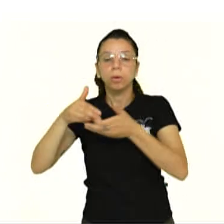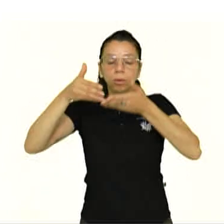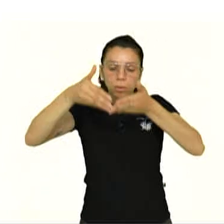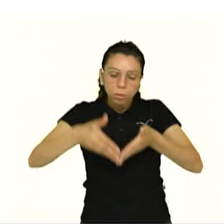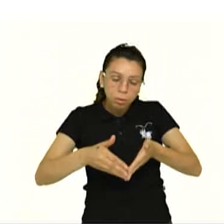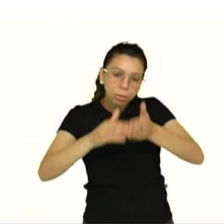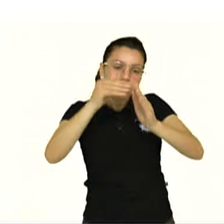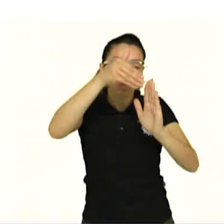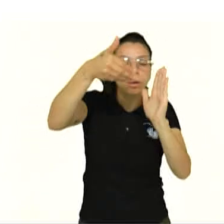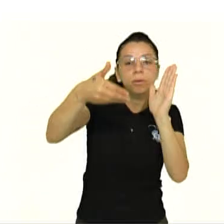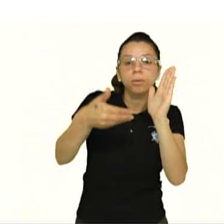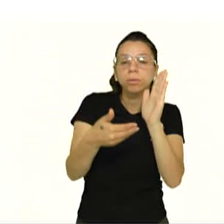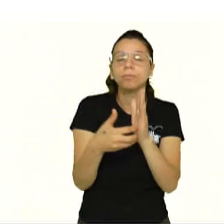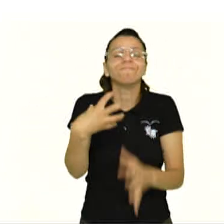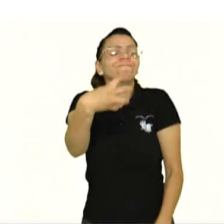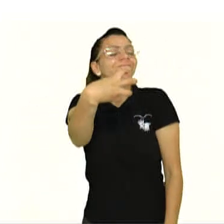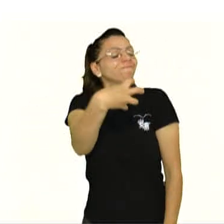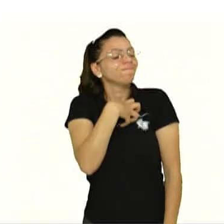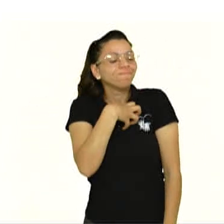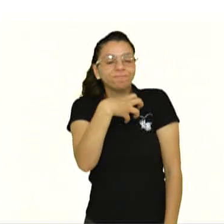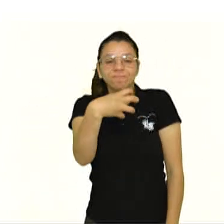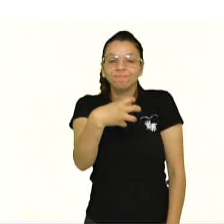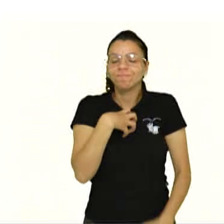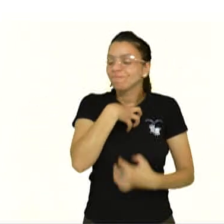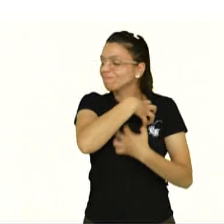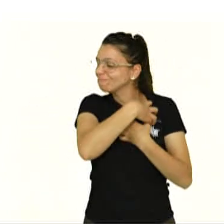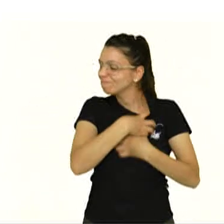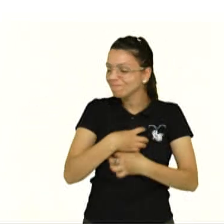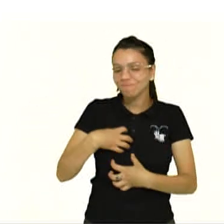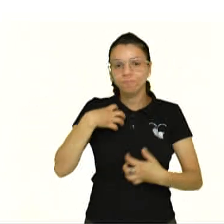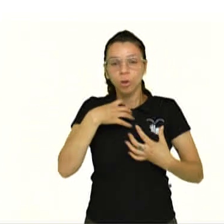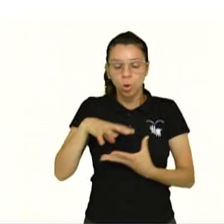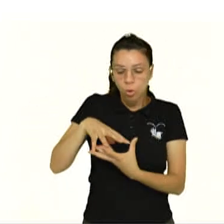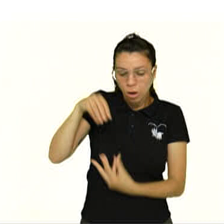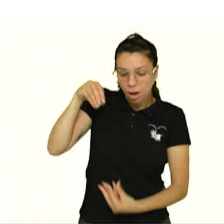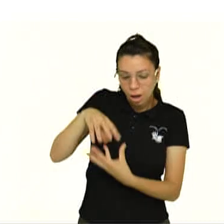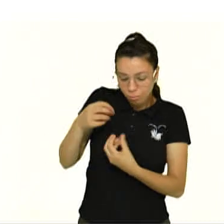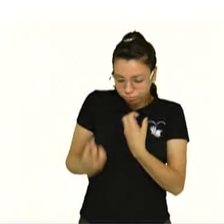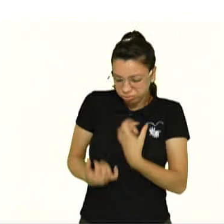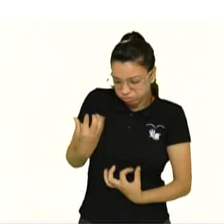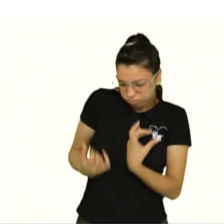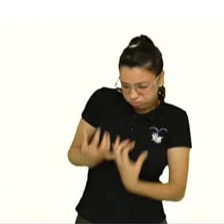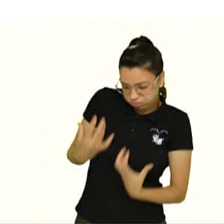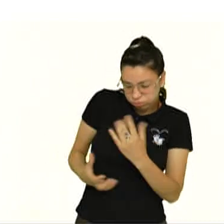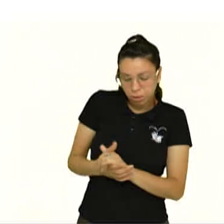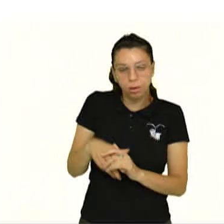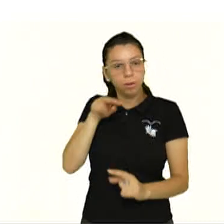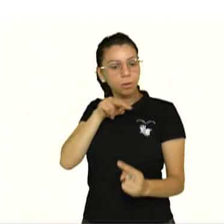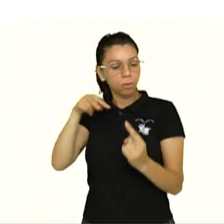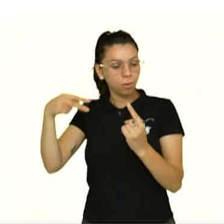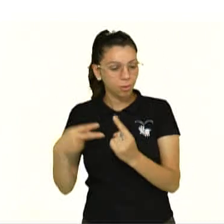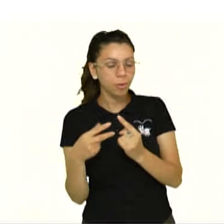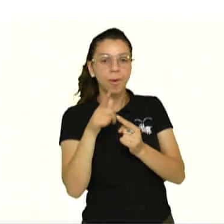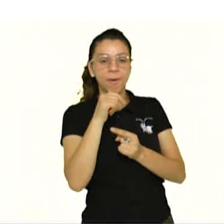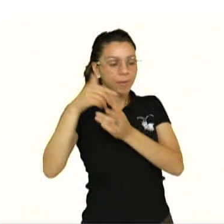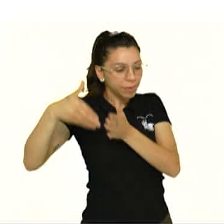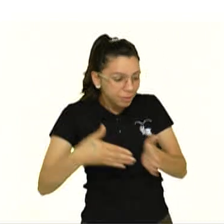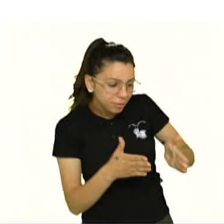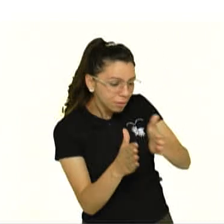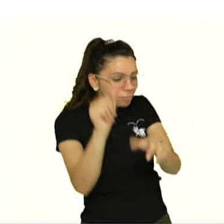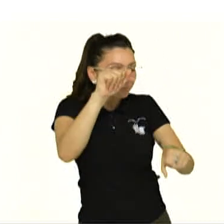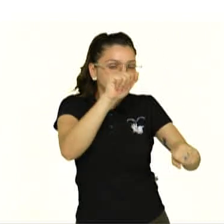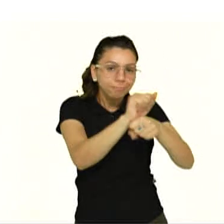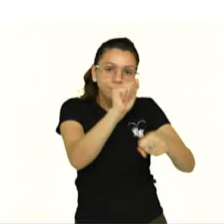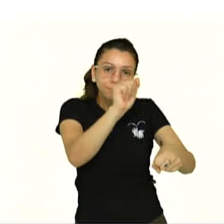É tudo quanto sinto um desconcerto. Da alma, um fogo me sai, da vista, um rio. Agora